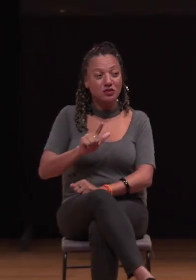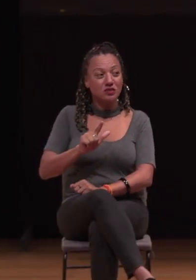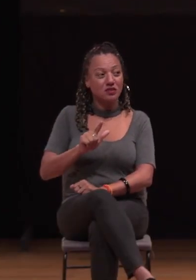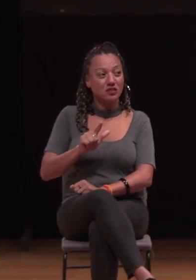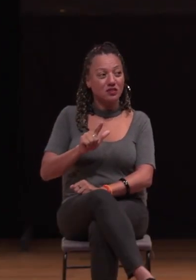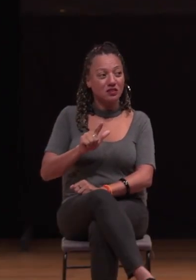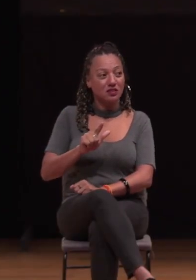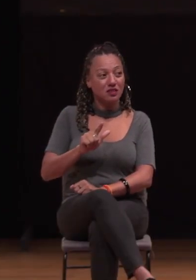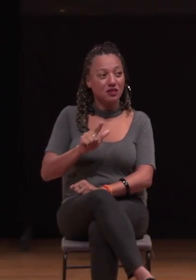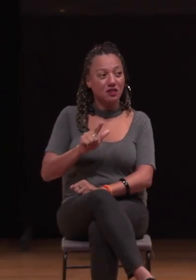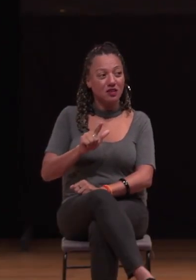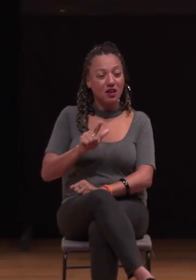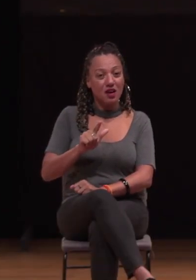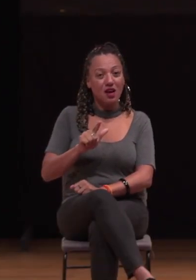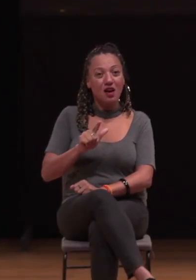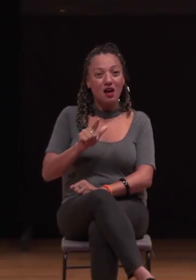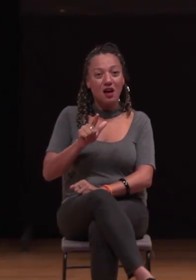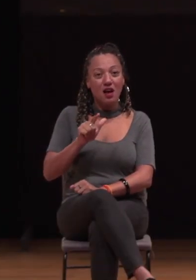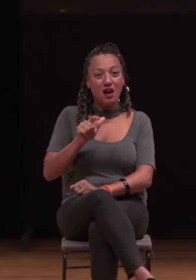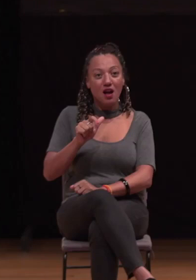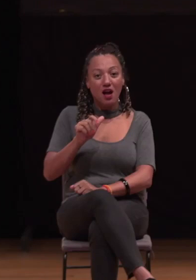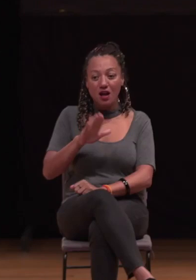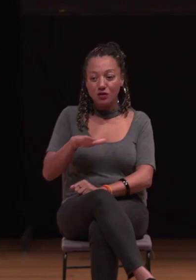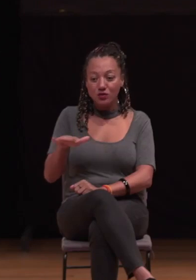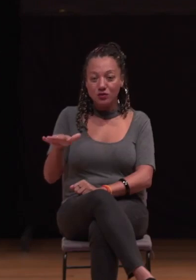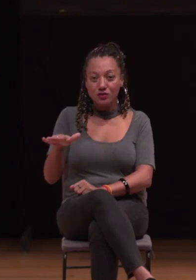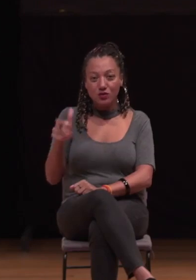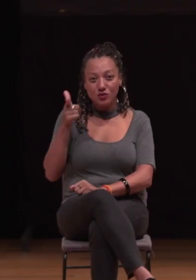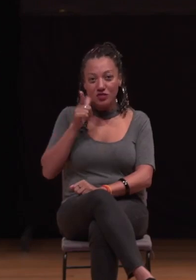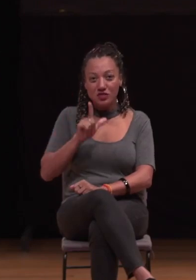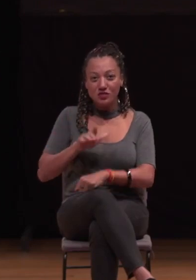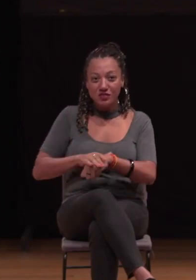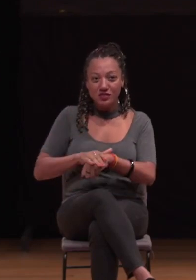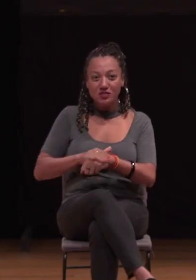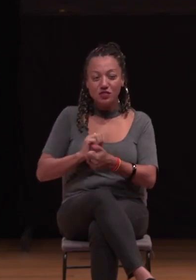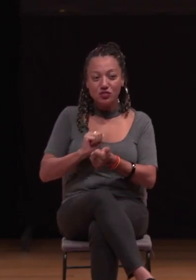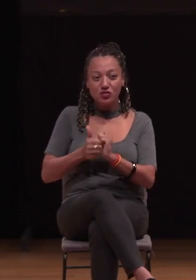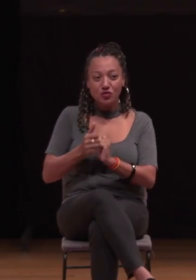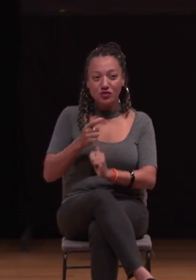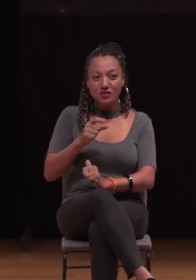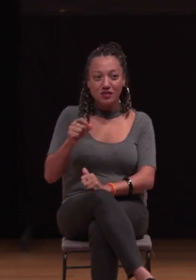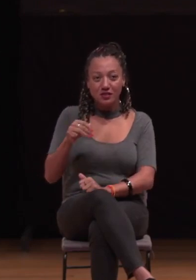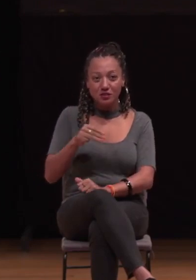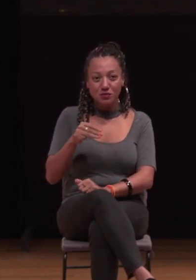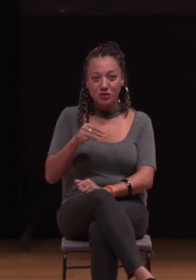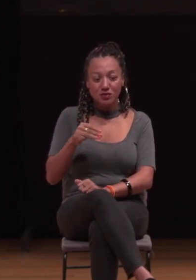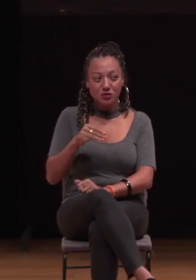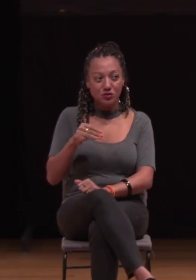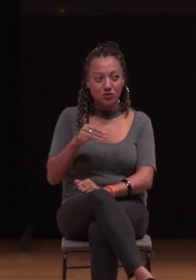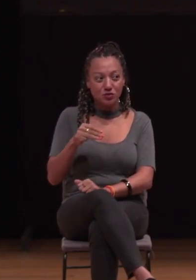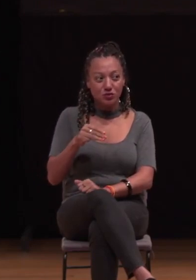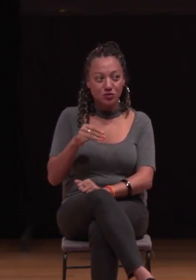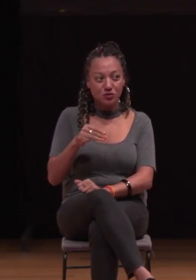que as alunas fizessem um jogo de 10 minutinhos como atração no